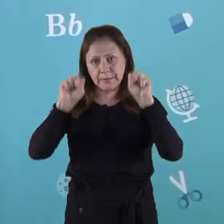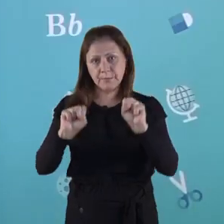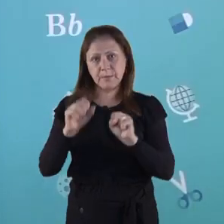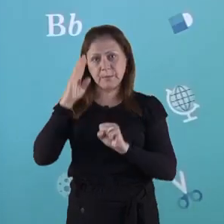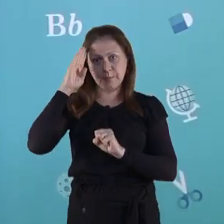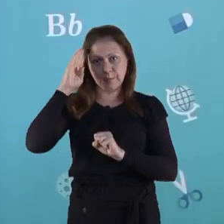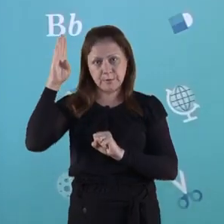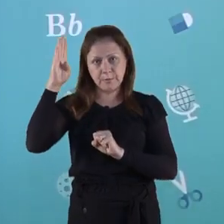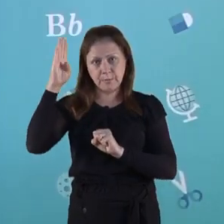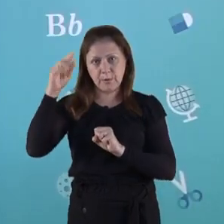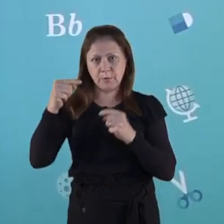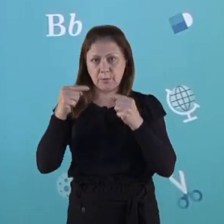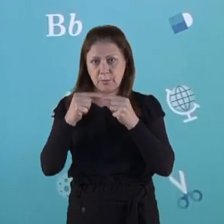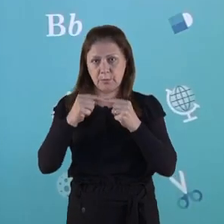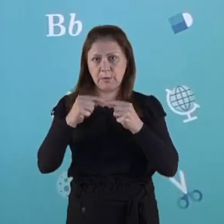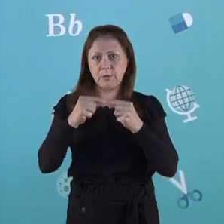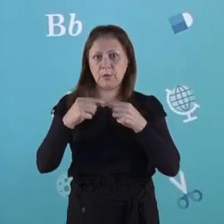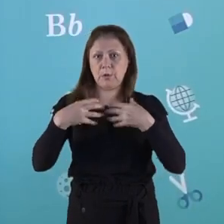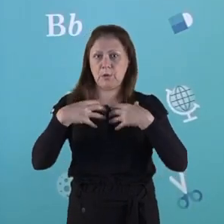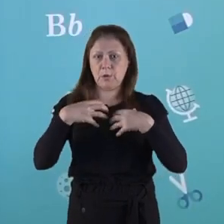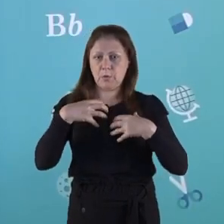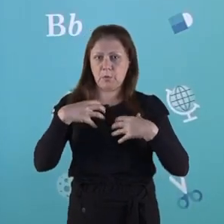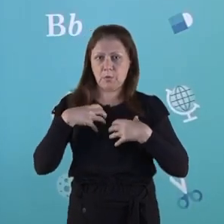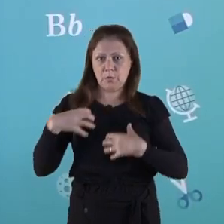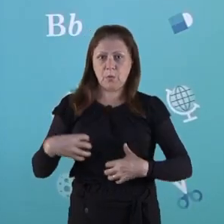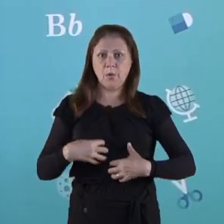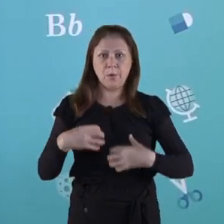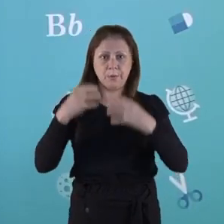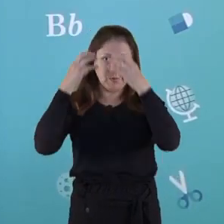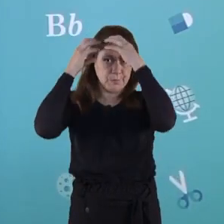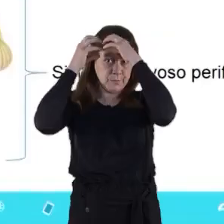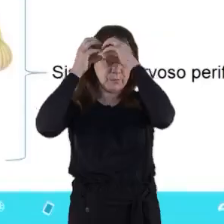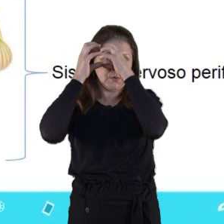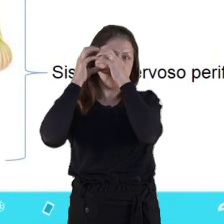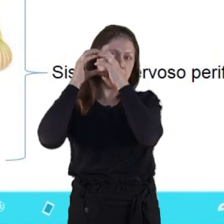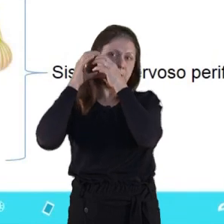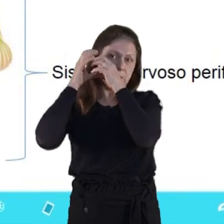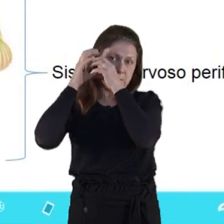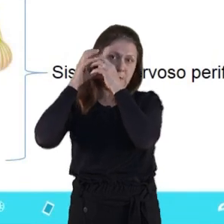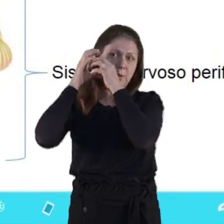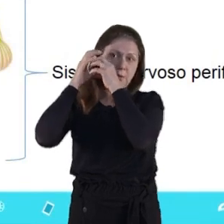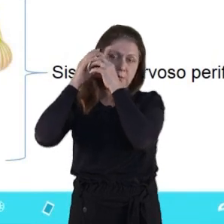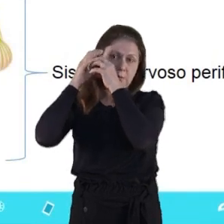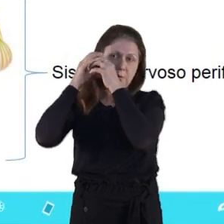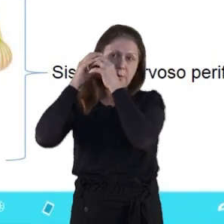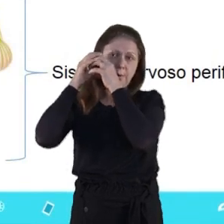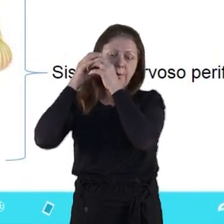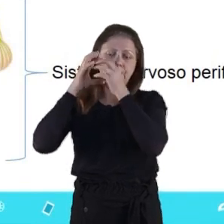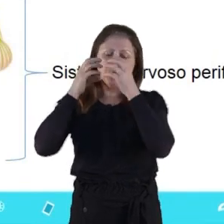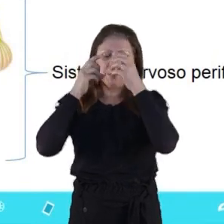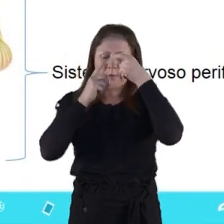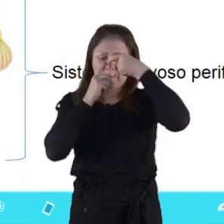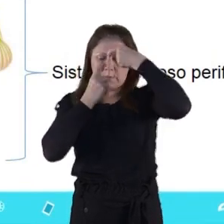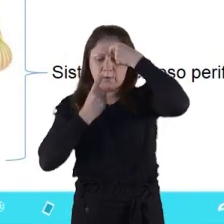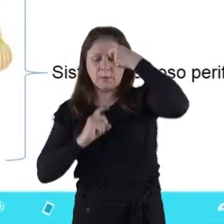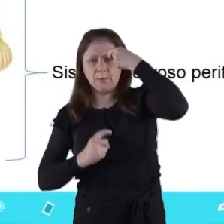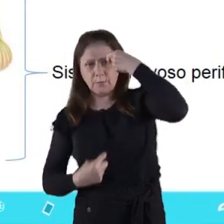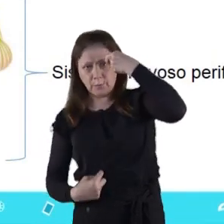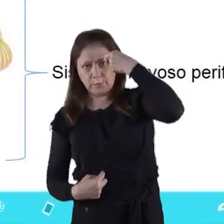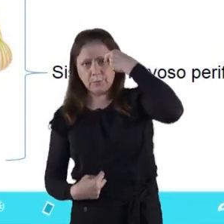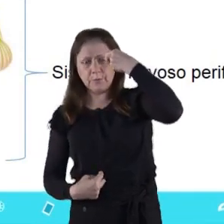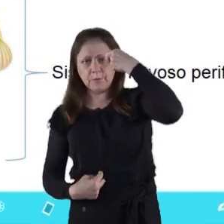em relação a um órgão. E esse órgão em comum é o cérebro. A gente vai falar do sistema nervoso, do